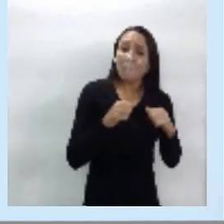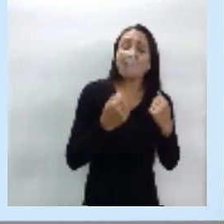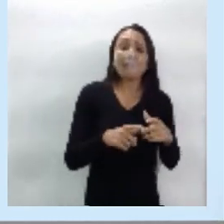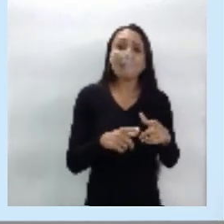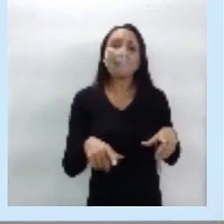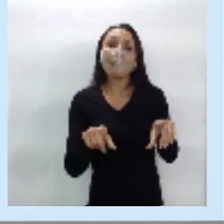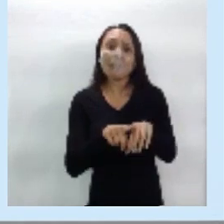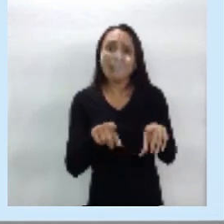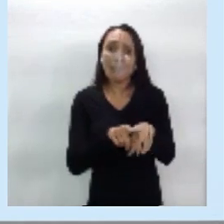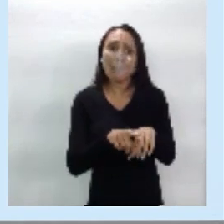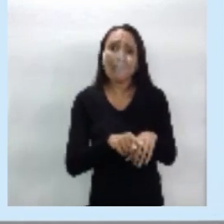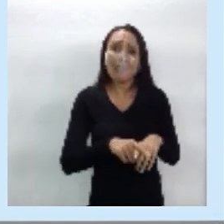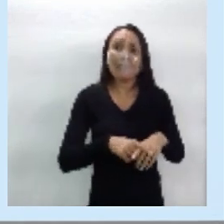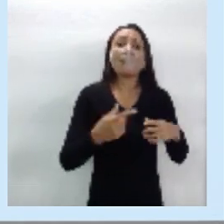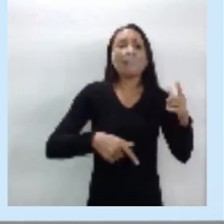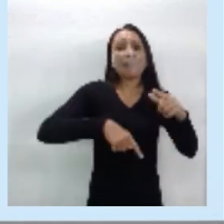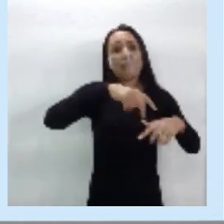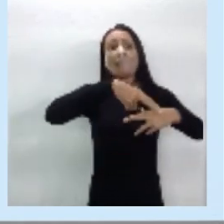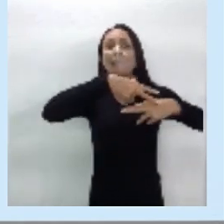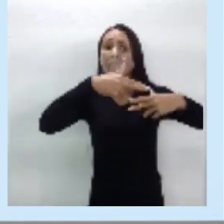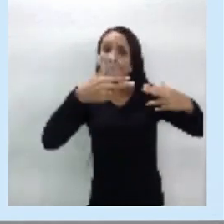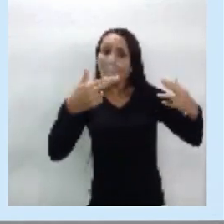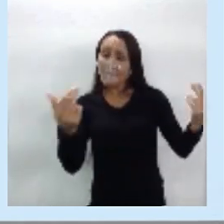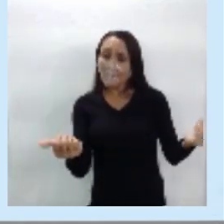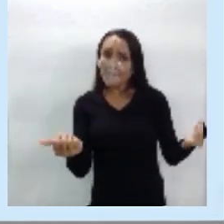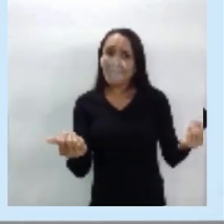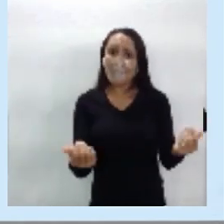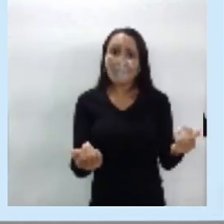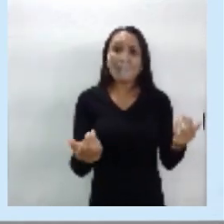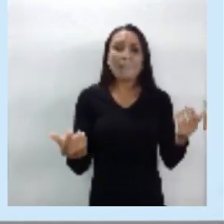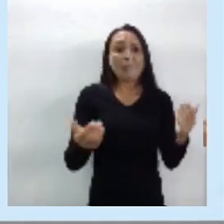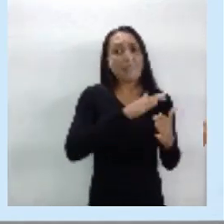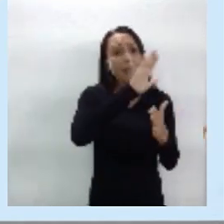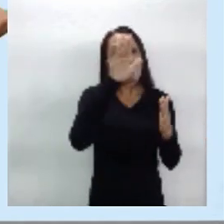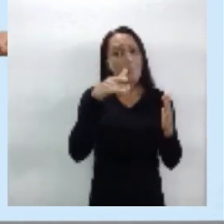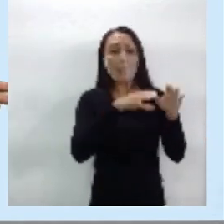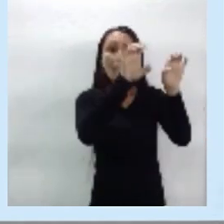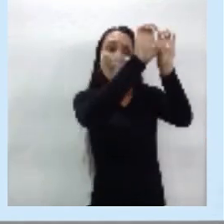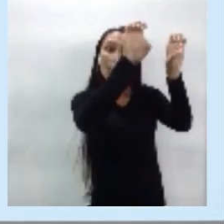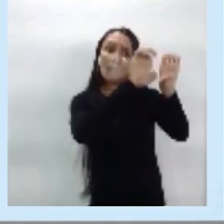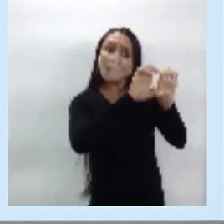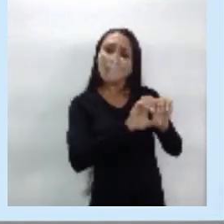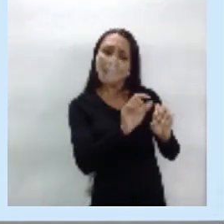preciso também de quê? De matérias-primas, então eu preciso de toda aquela